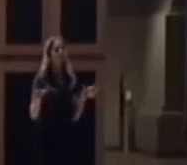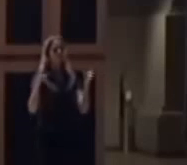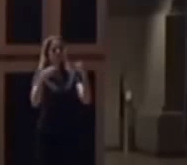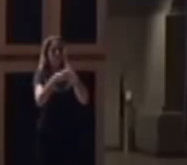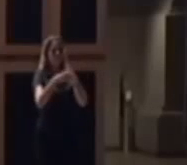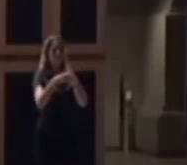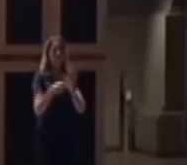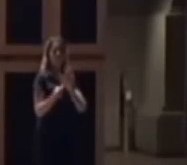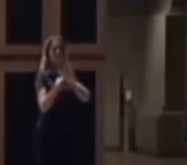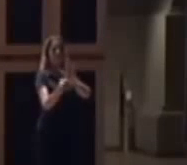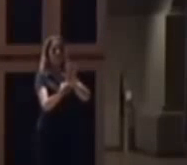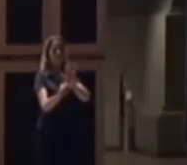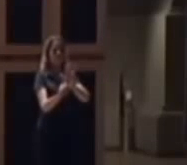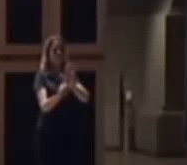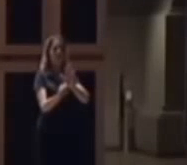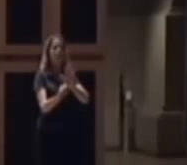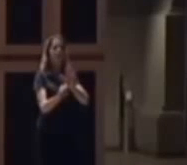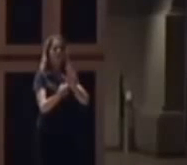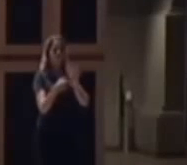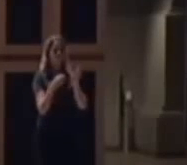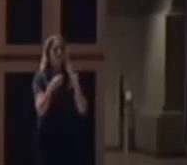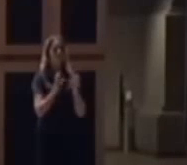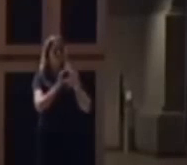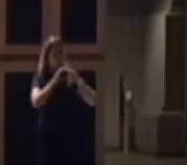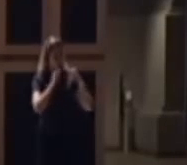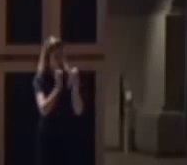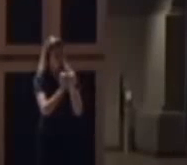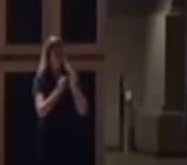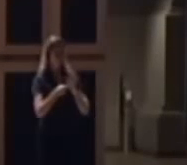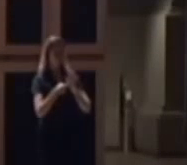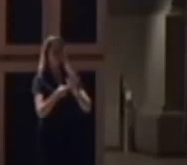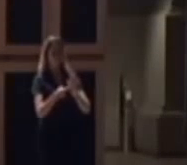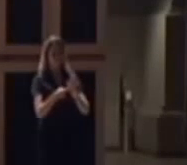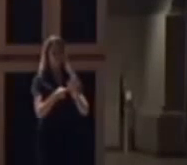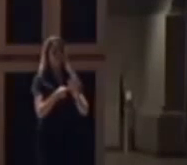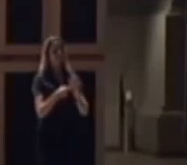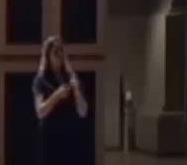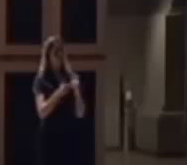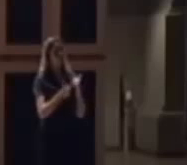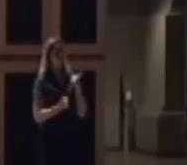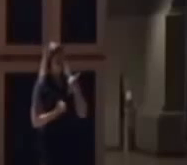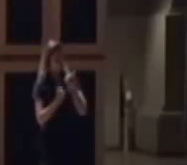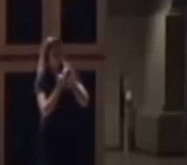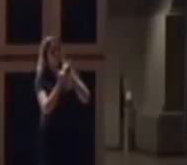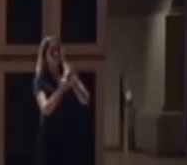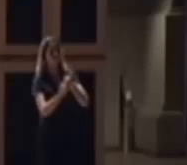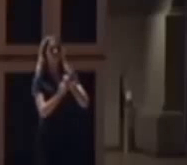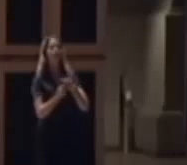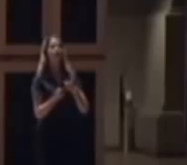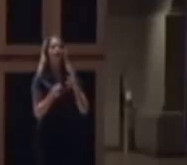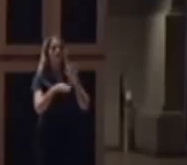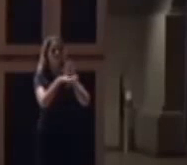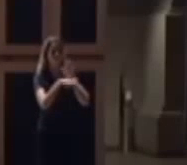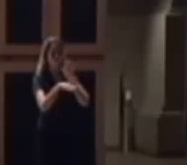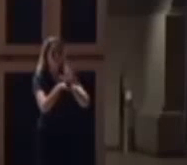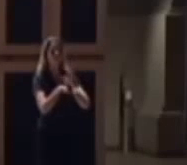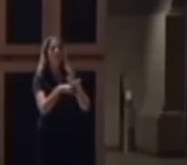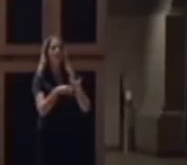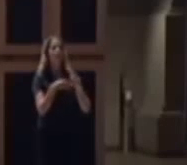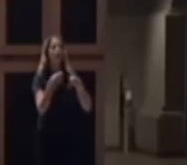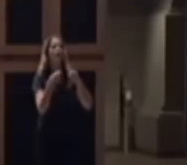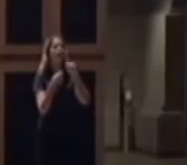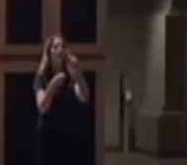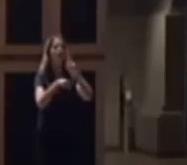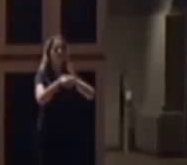esse representante do Conselho é sempre da sociedade civil e nos apoia no monitoramento e na avaliação dos resultados daquele termo de